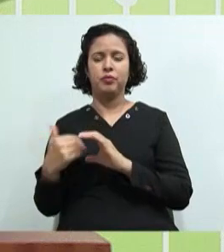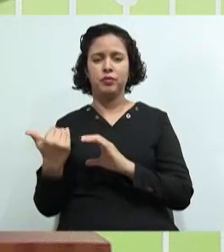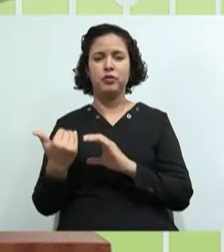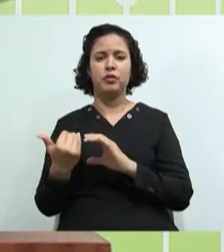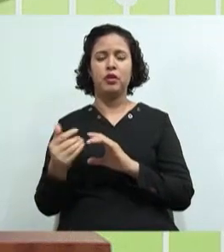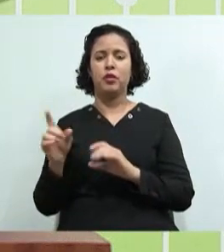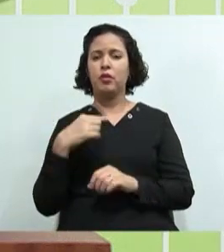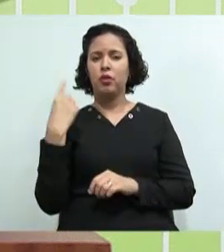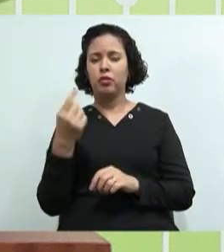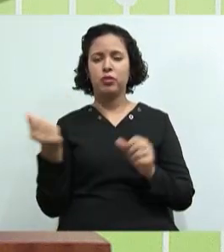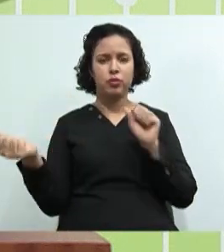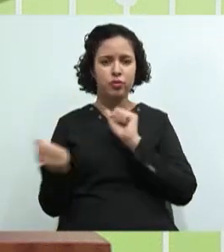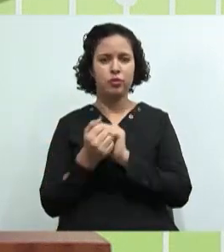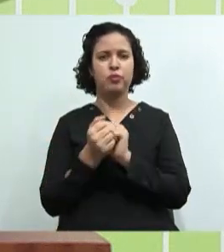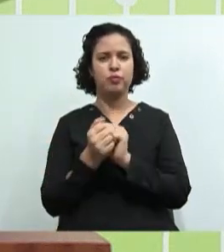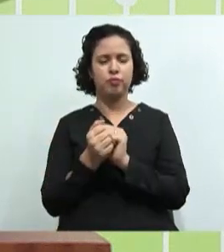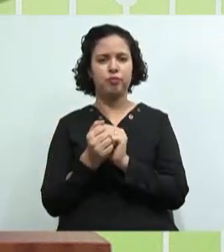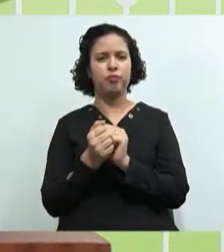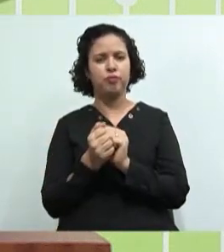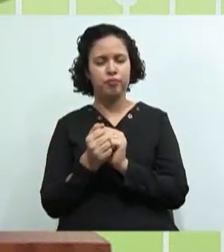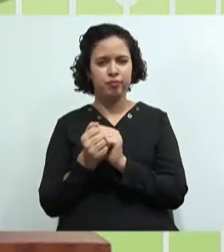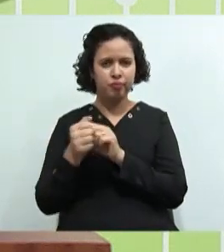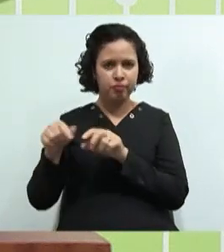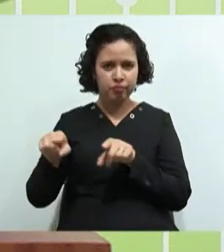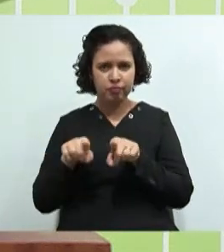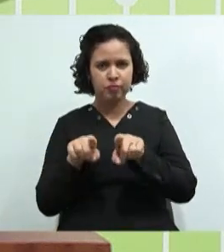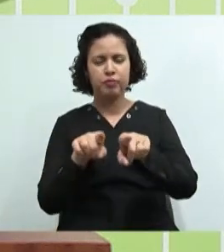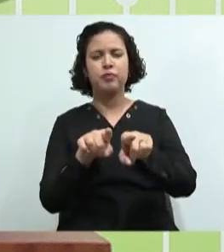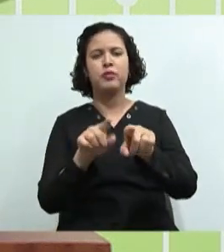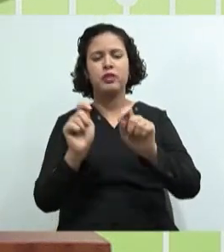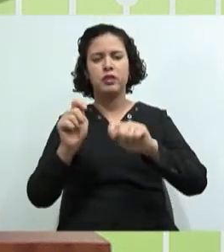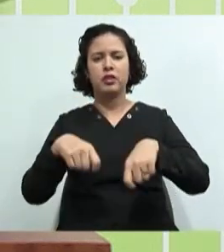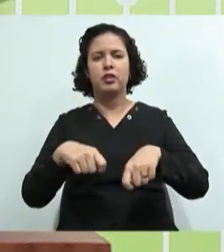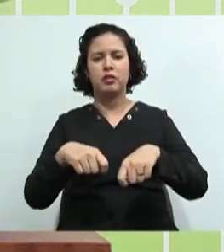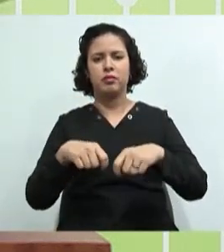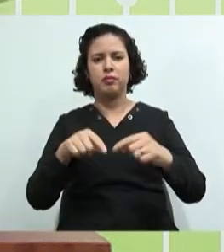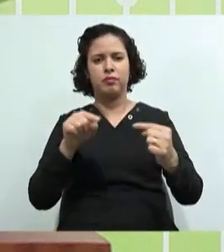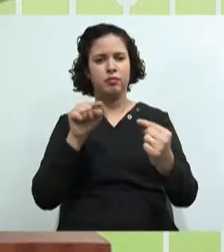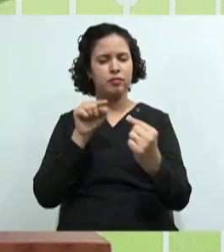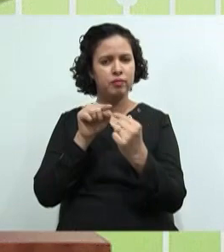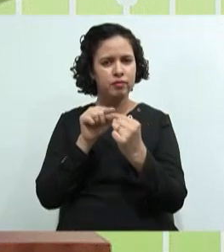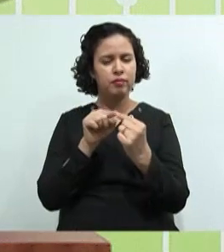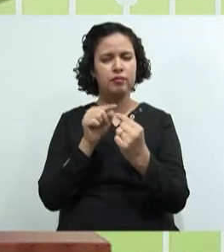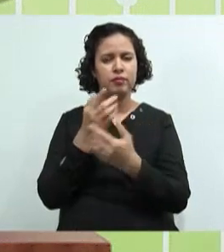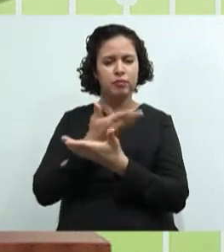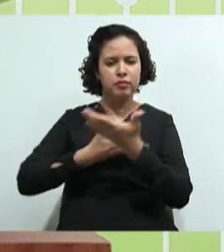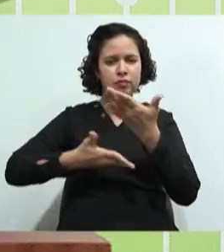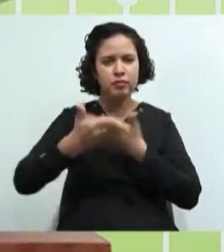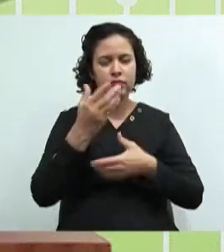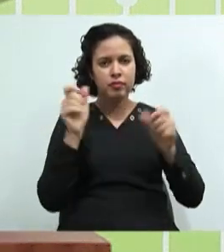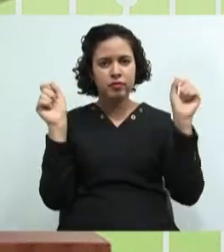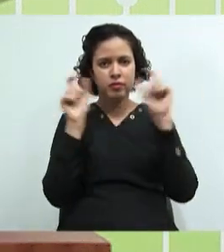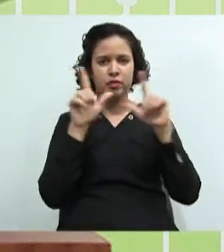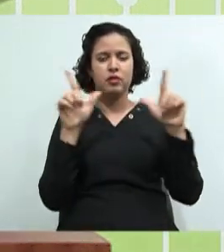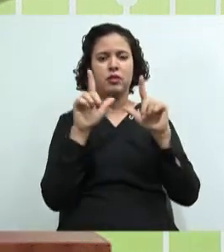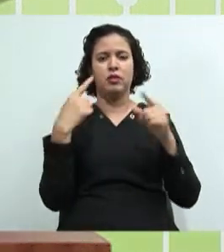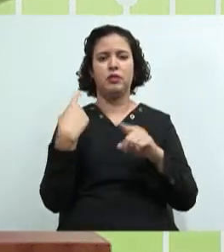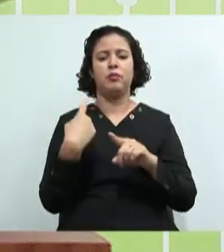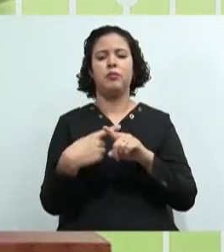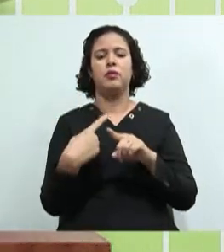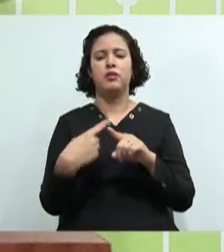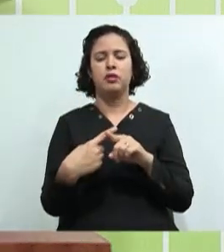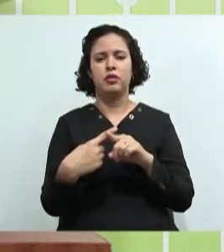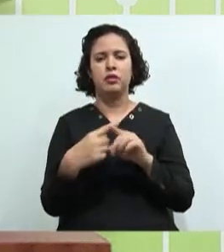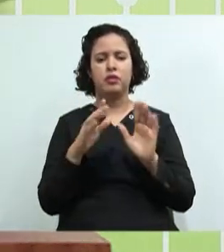caminhando nesta aula, você vai entender muito bem e você também vai poder interagir. Acorda, meu filho. Acorda, porque a nossa aula começou, tá